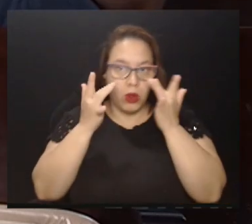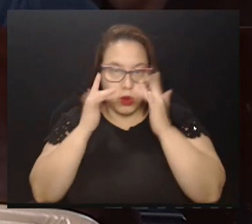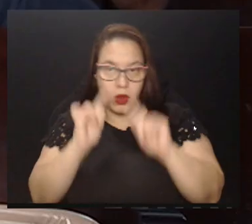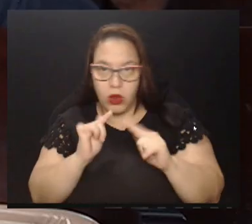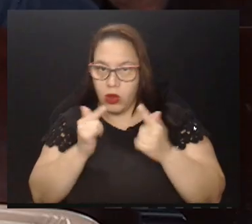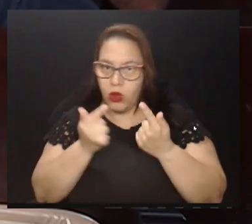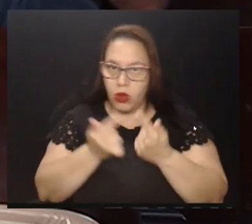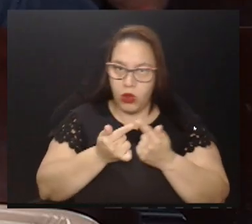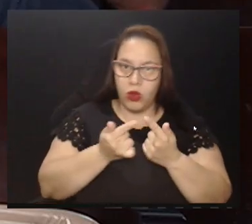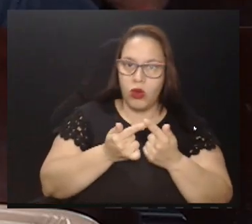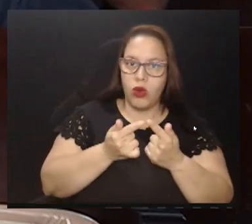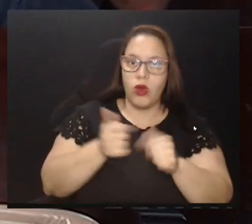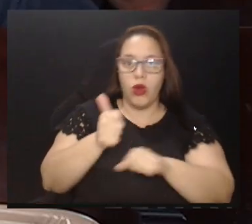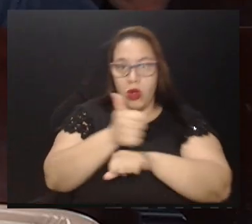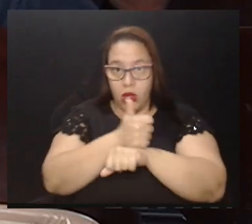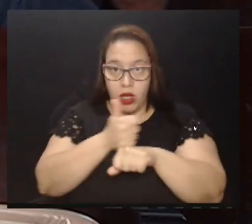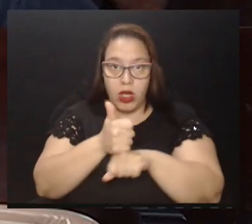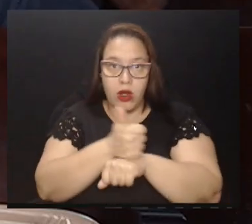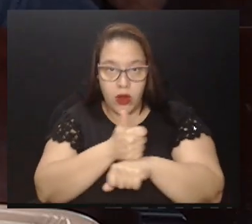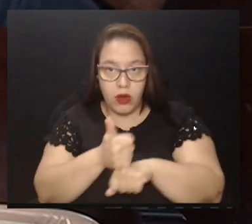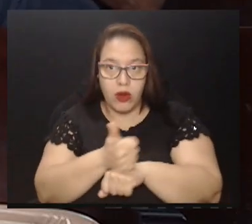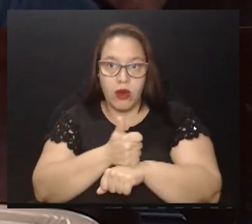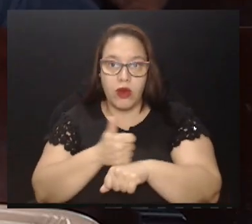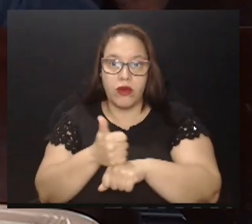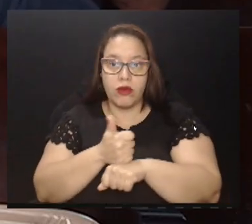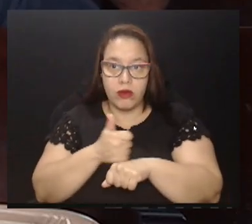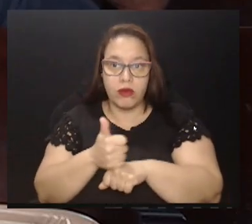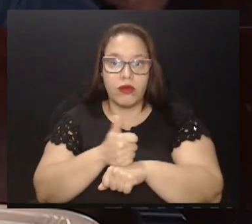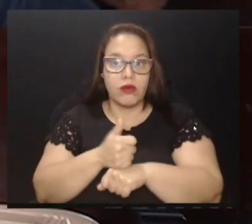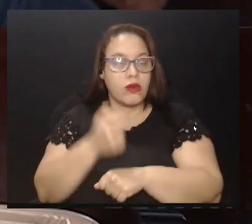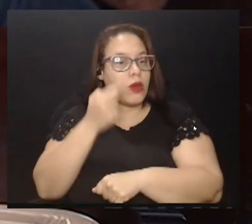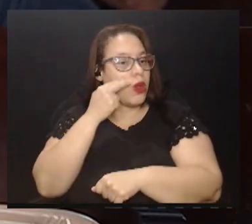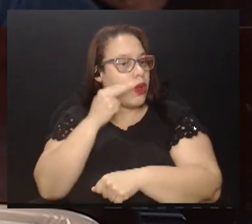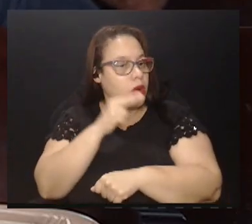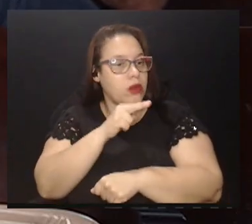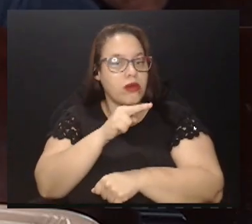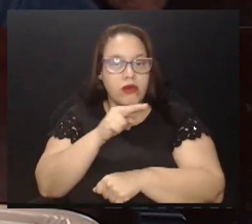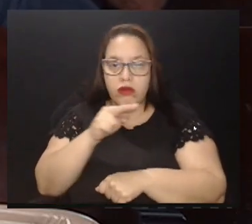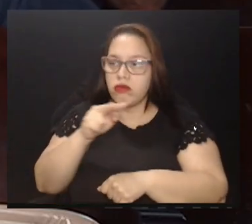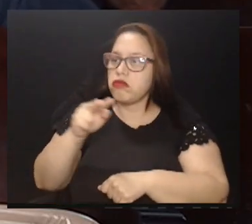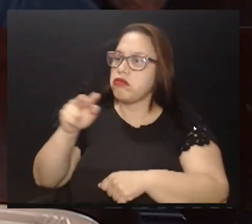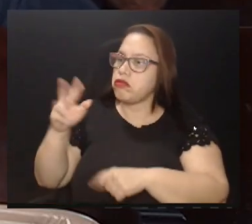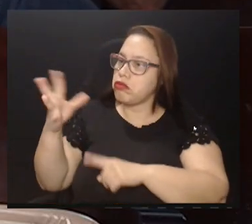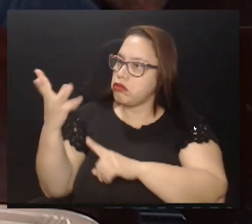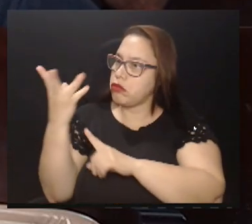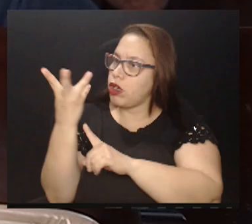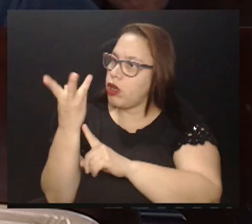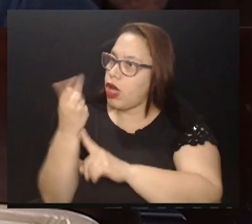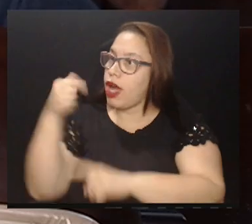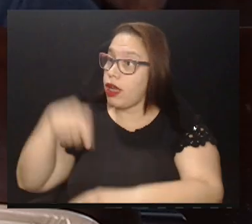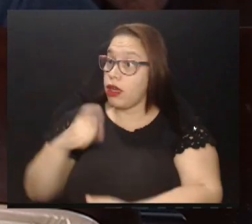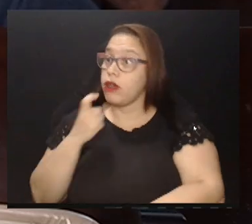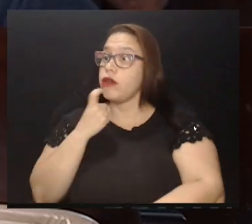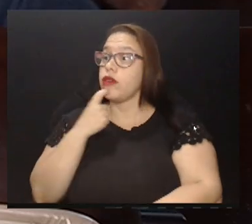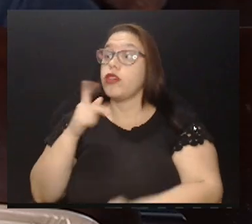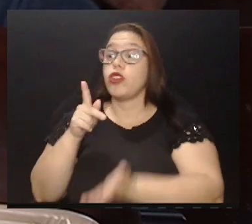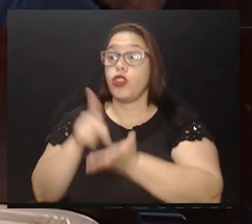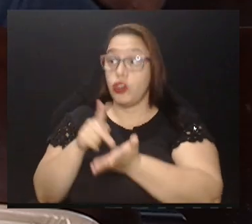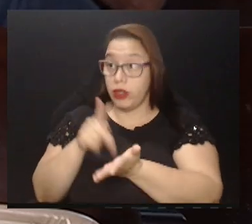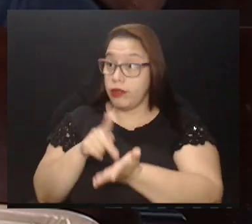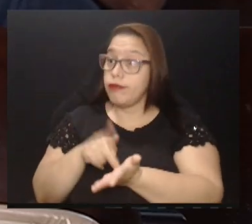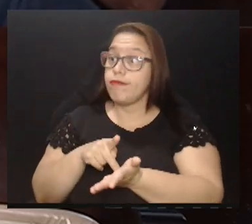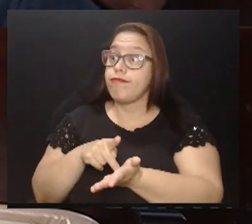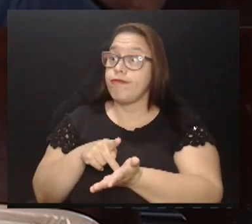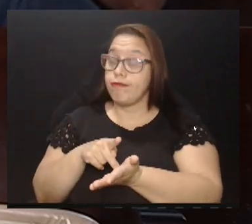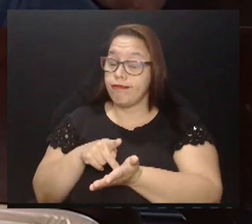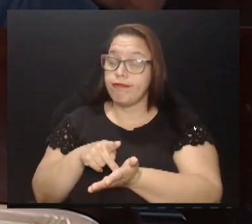profissionais também. E comecei a ver quem era a classe artística que estava aqui em Campinas. E realmente, existe muita gente